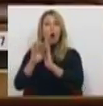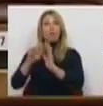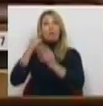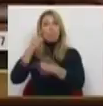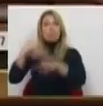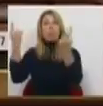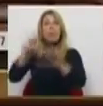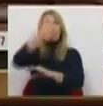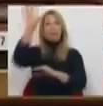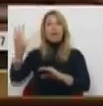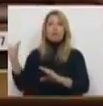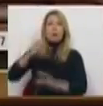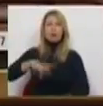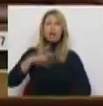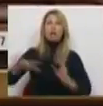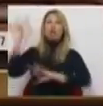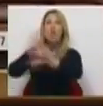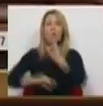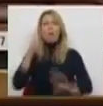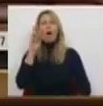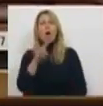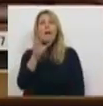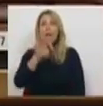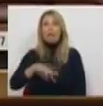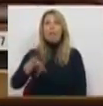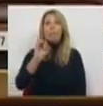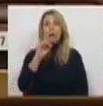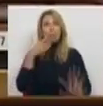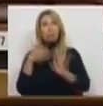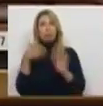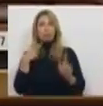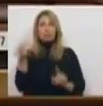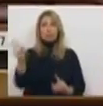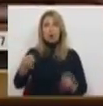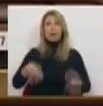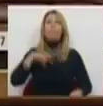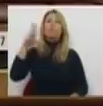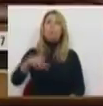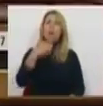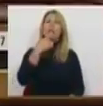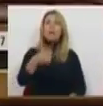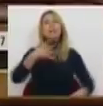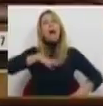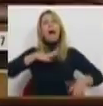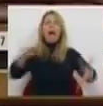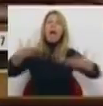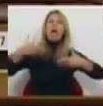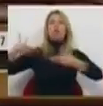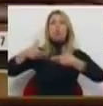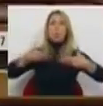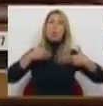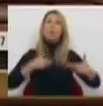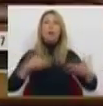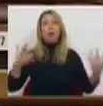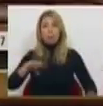também para o FMI. O FMI, que entrou em Portugal dizendo que nos queria ajudar, tem-nos uma penalização de